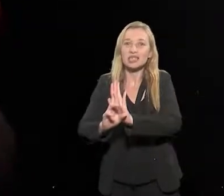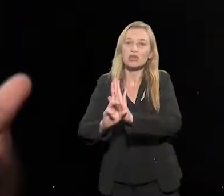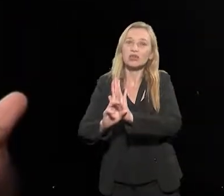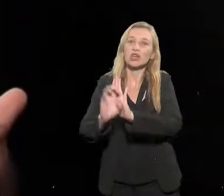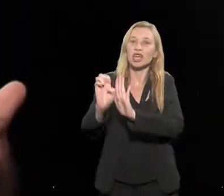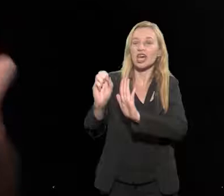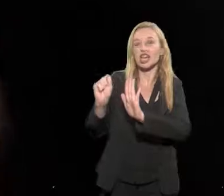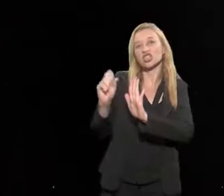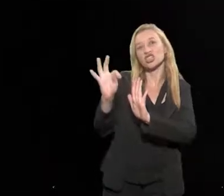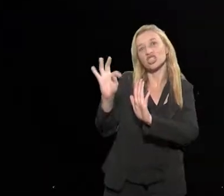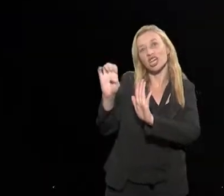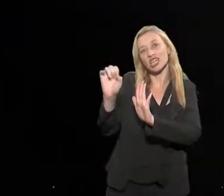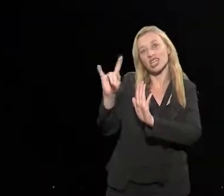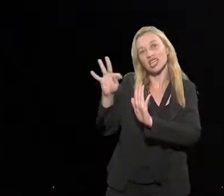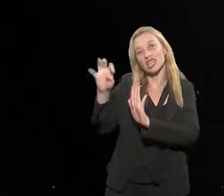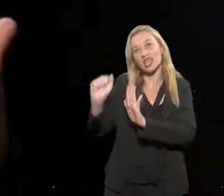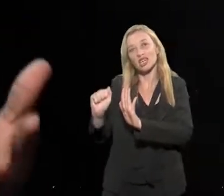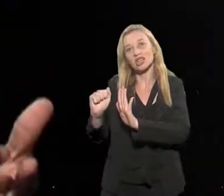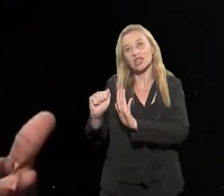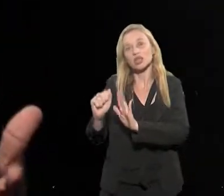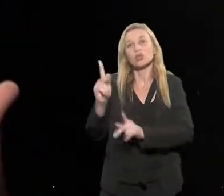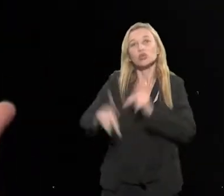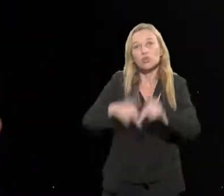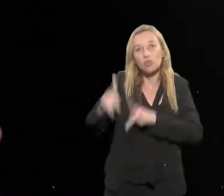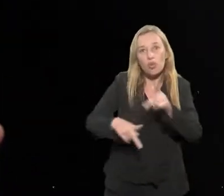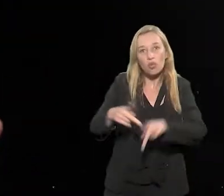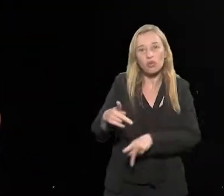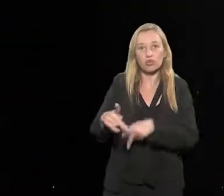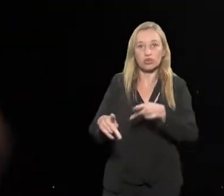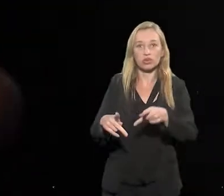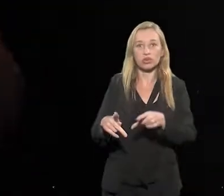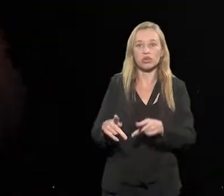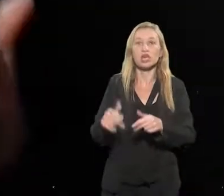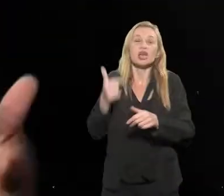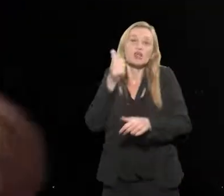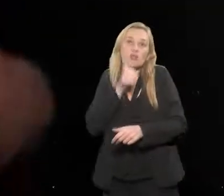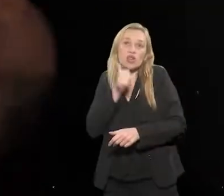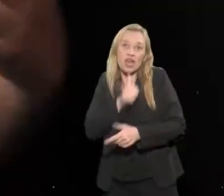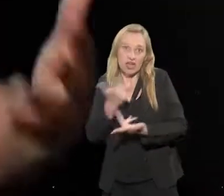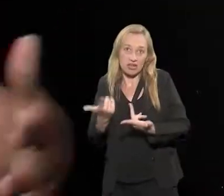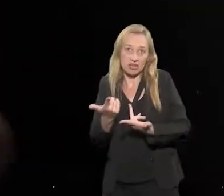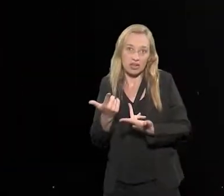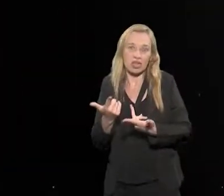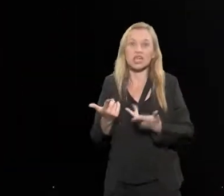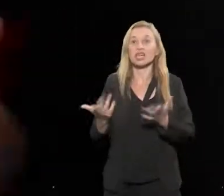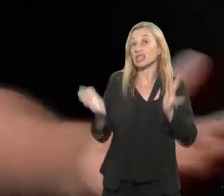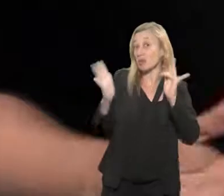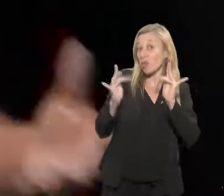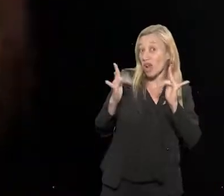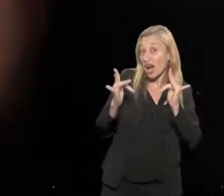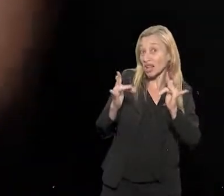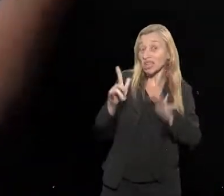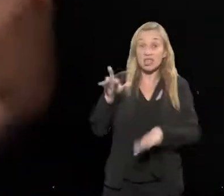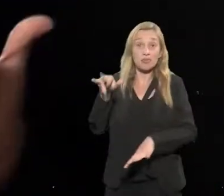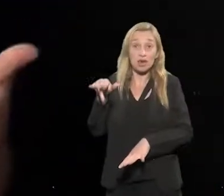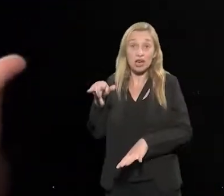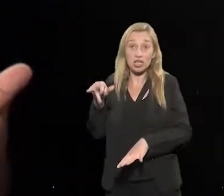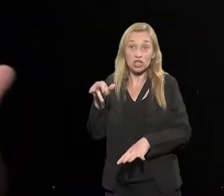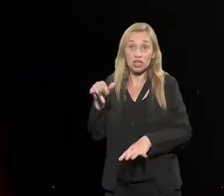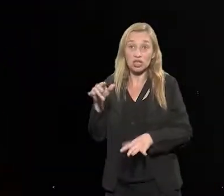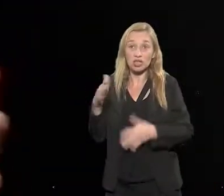representação estética do nosso povo do ponto de vista feminino. Sim. Que eram as nossas mães, as nossas avós, irmãs namoradas,